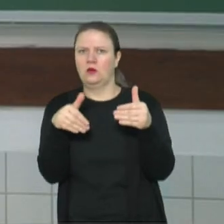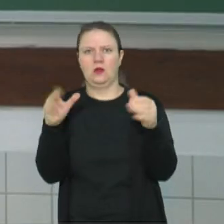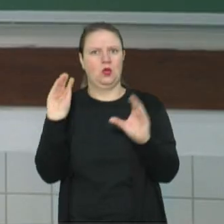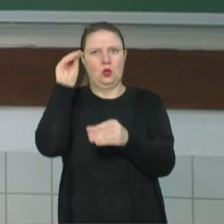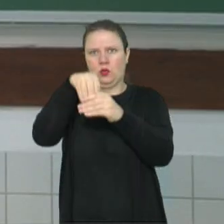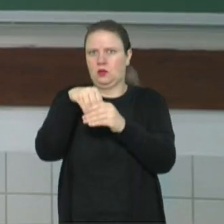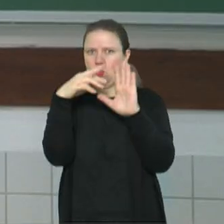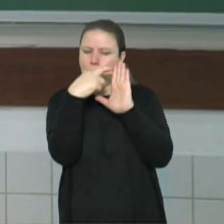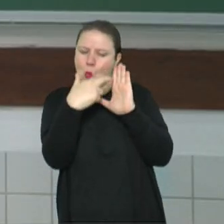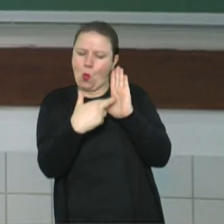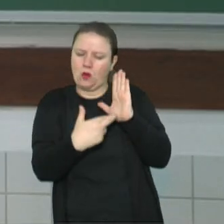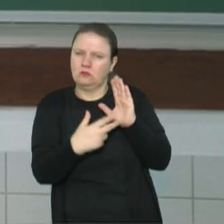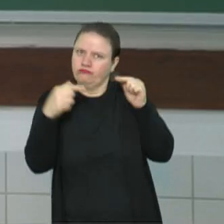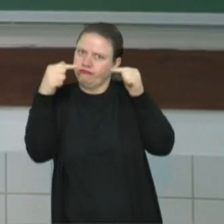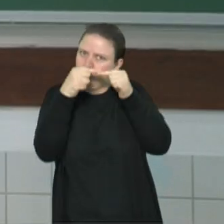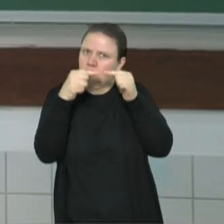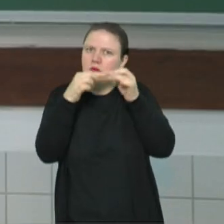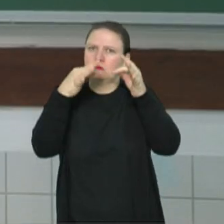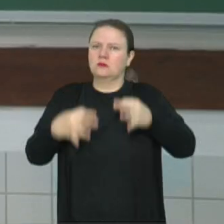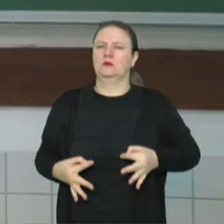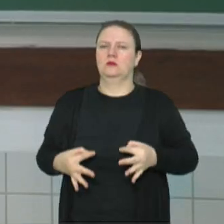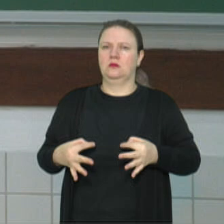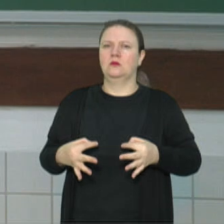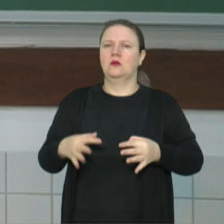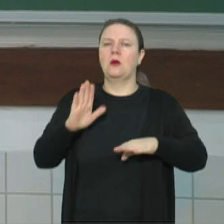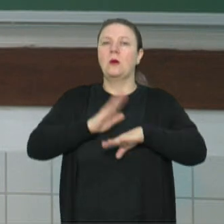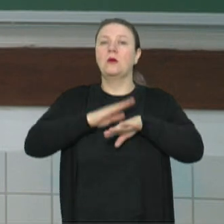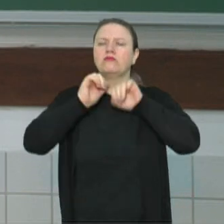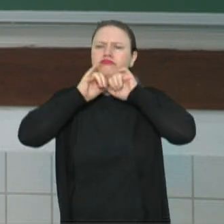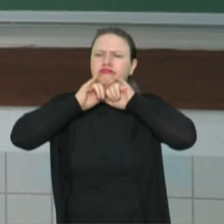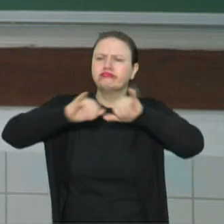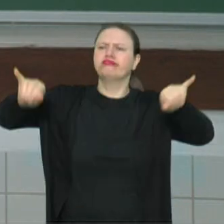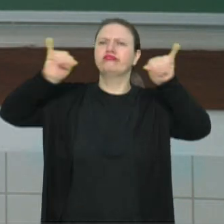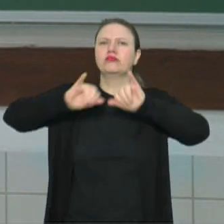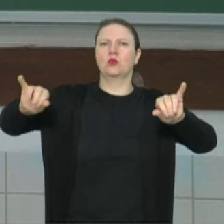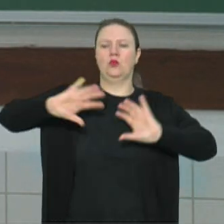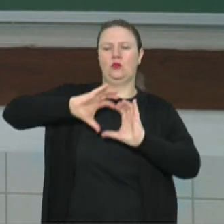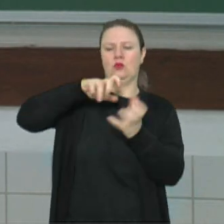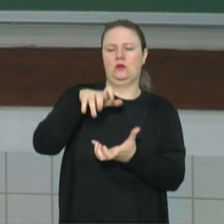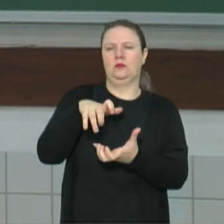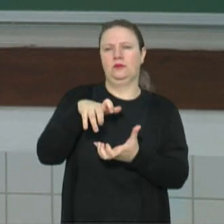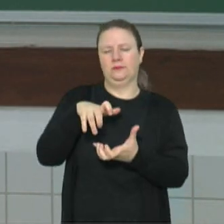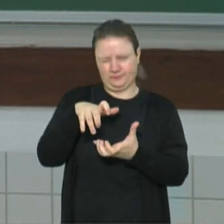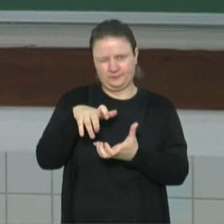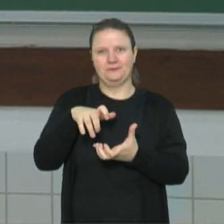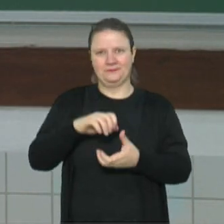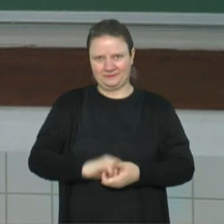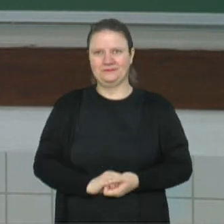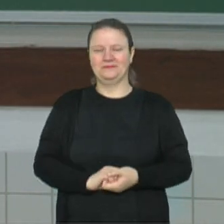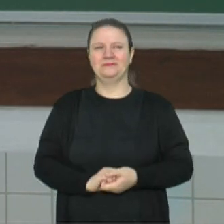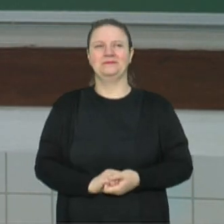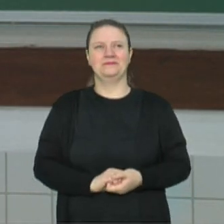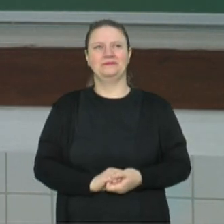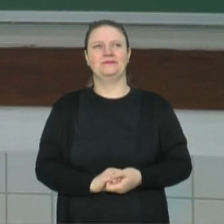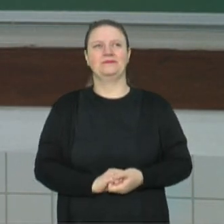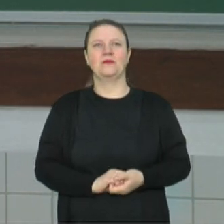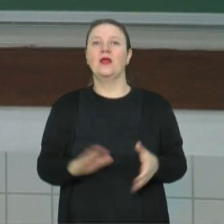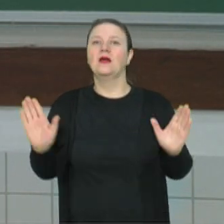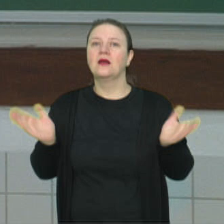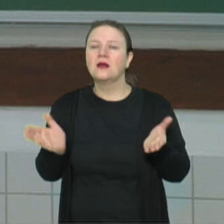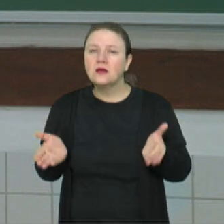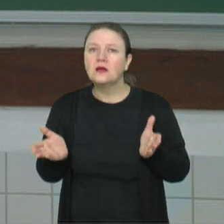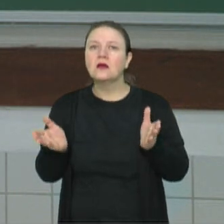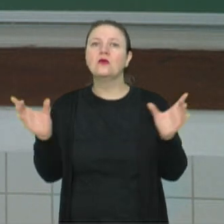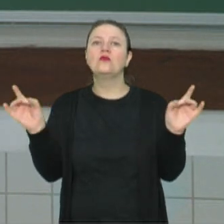do jiu-jitsu brasileiro, que é o mais difundido no mundo, que fica fácil para vocês também. E aqui,